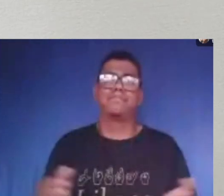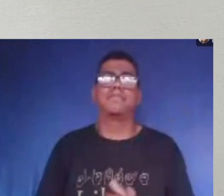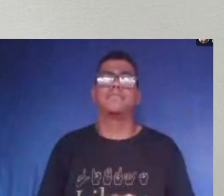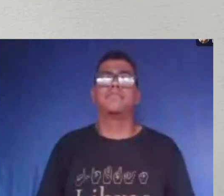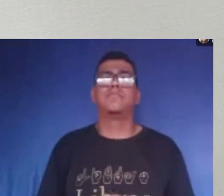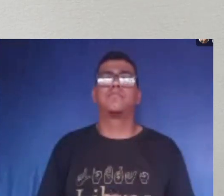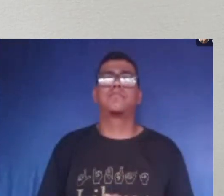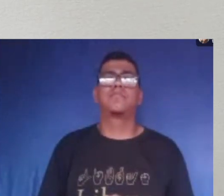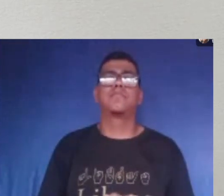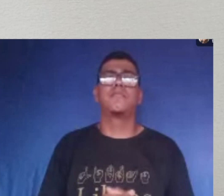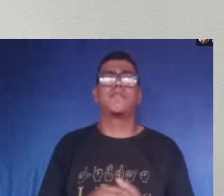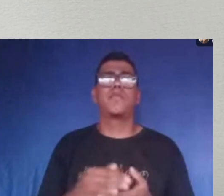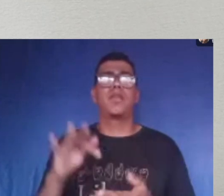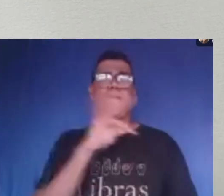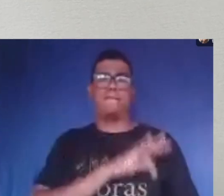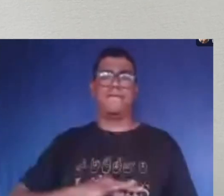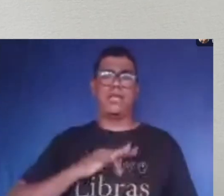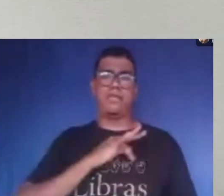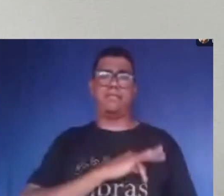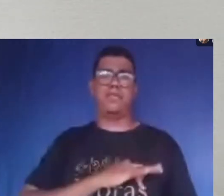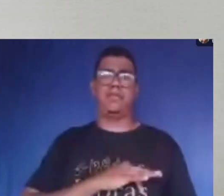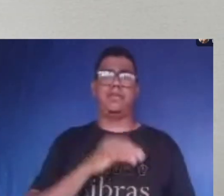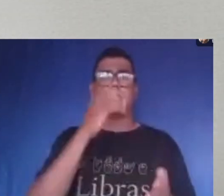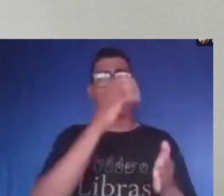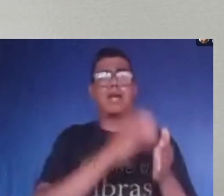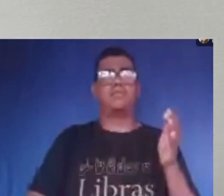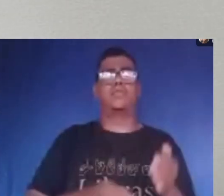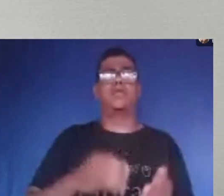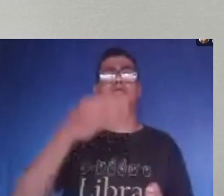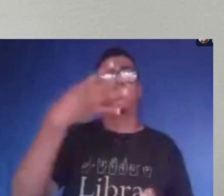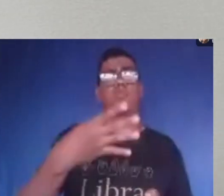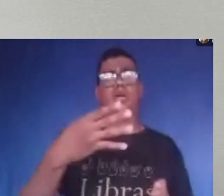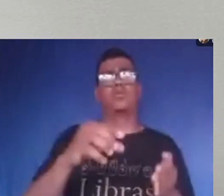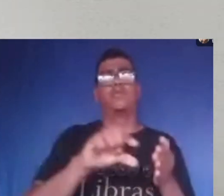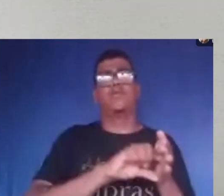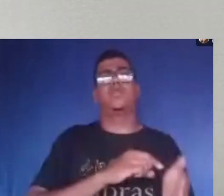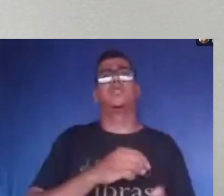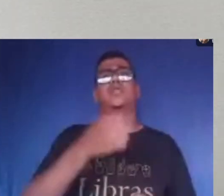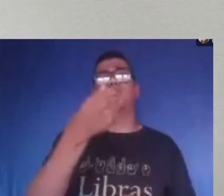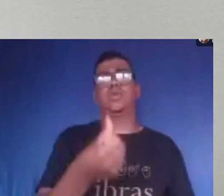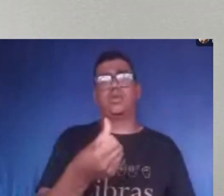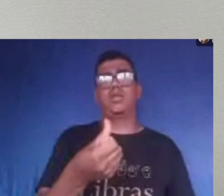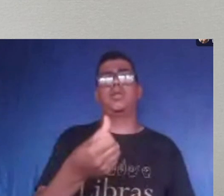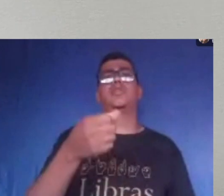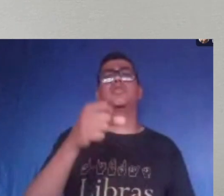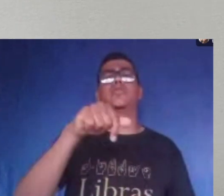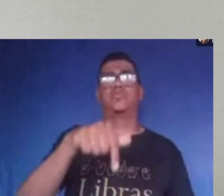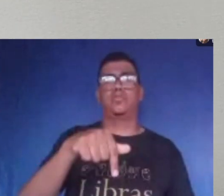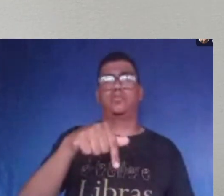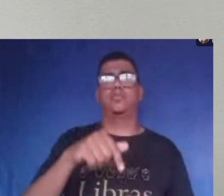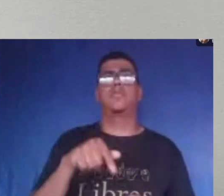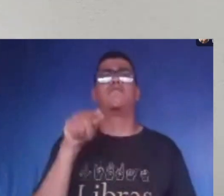podem olhar para a igreja do Senhor e ver como um povo desequilibrado. Um povo que não colabora, que não contribui, ou que está